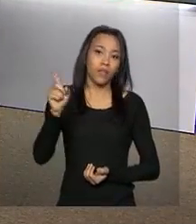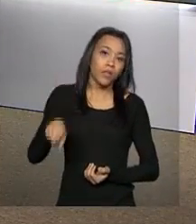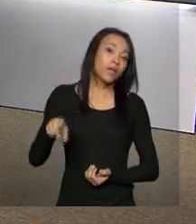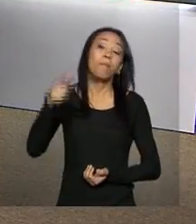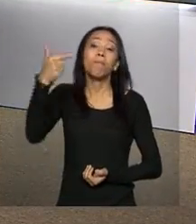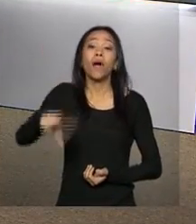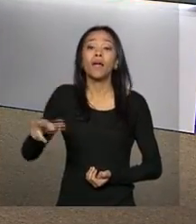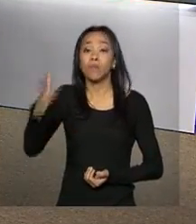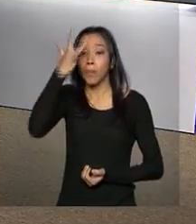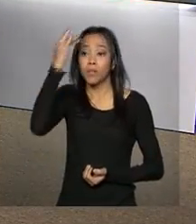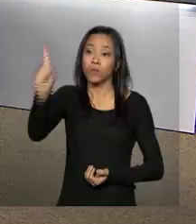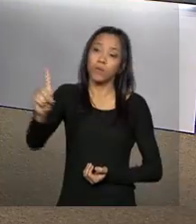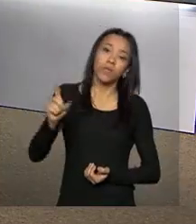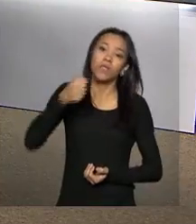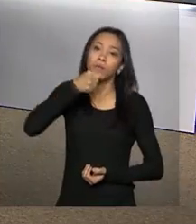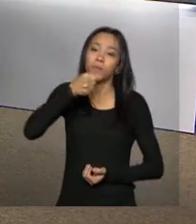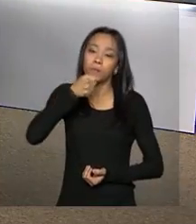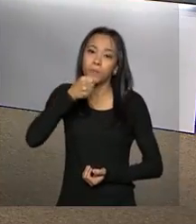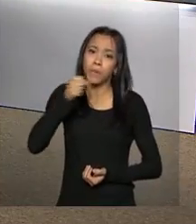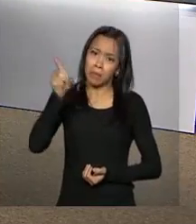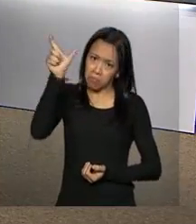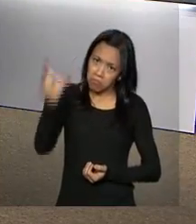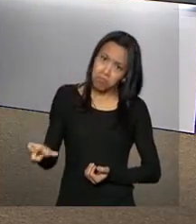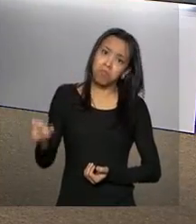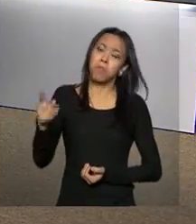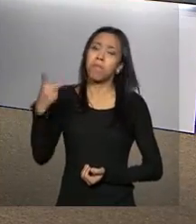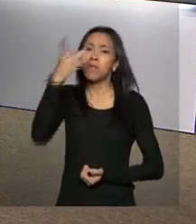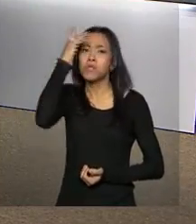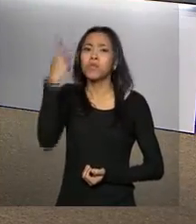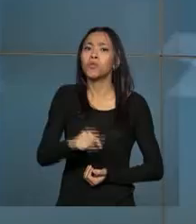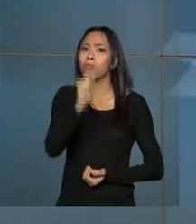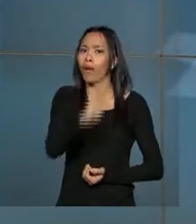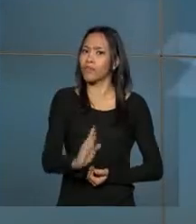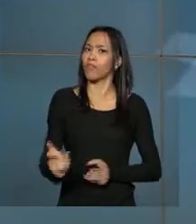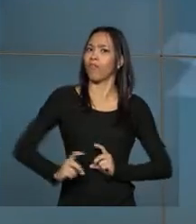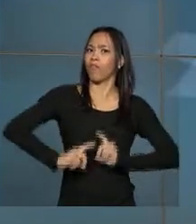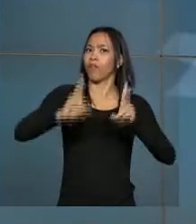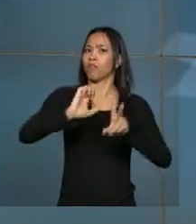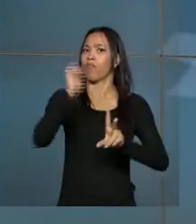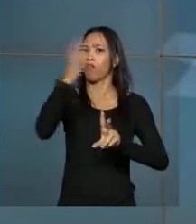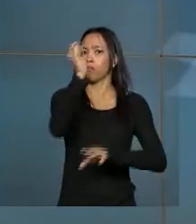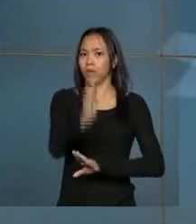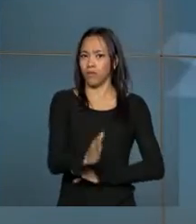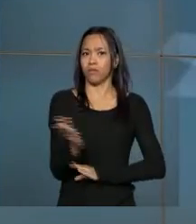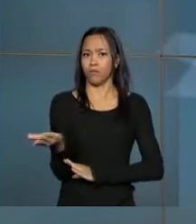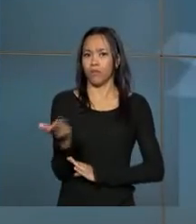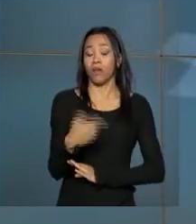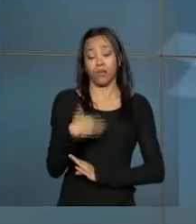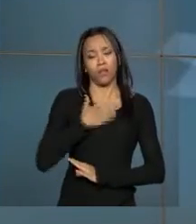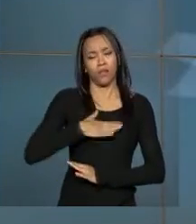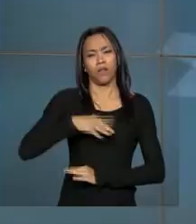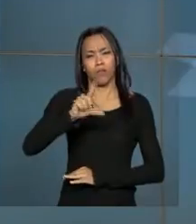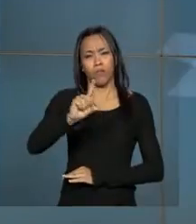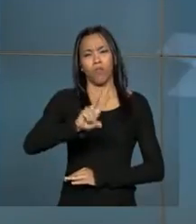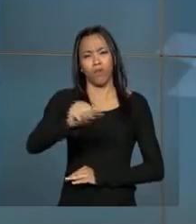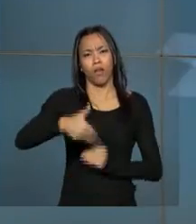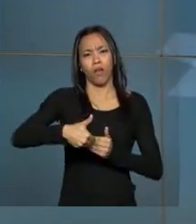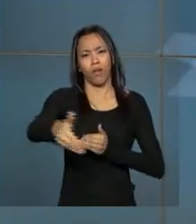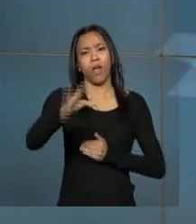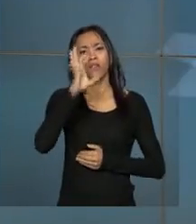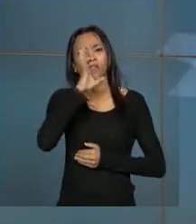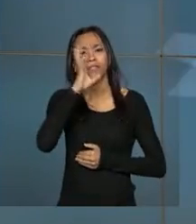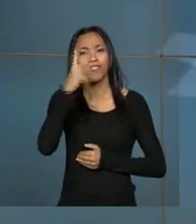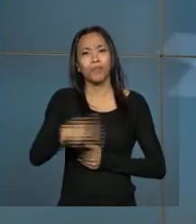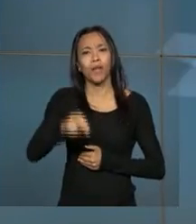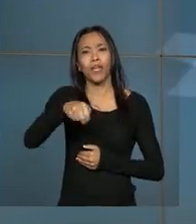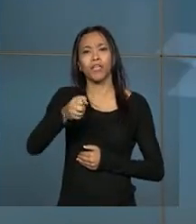mais um entrevistado, um exemplo de um exportador brasileiro. E daqui a pouco você acompanha a cerimônia aqui pela TV